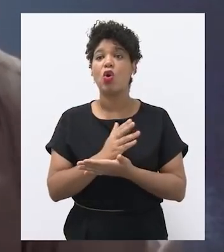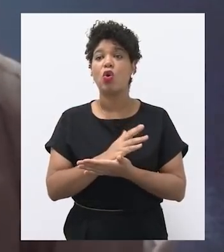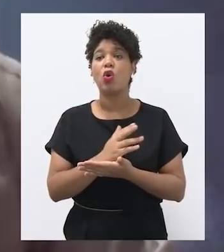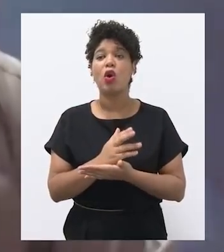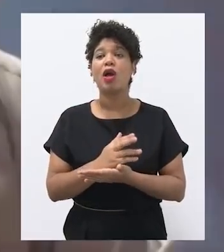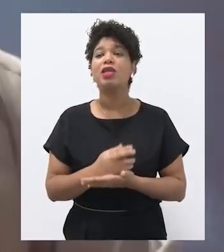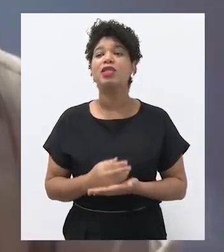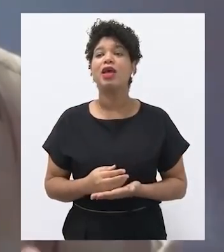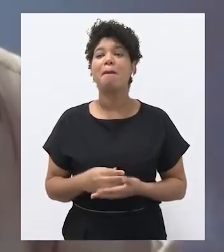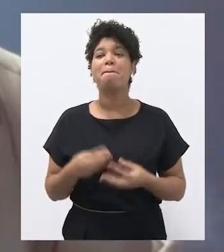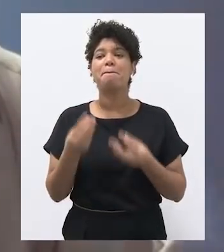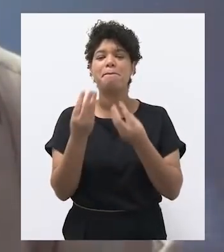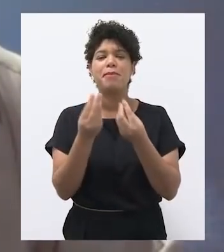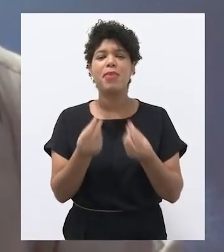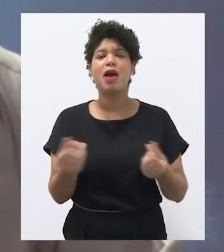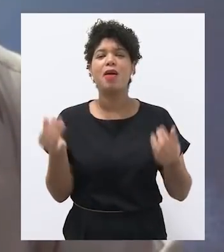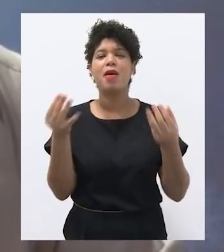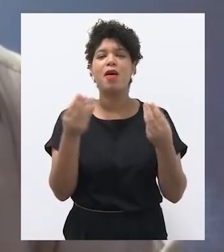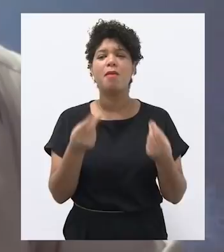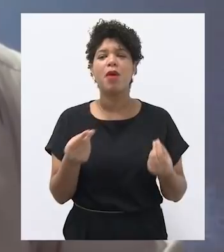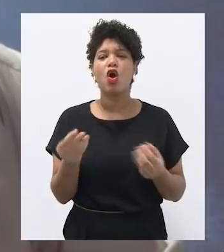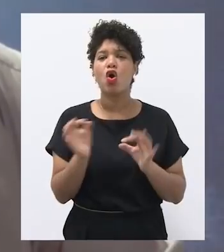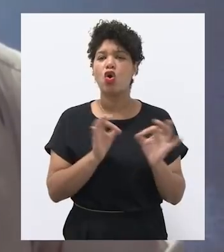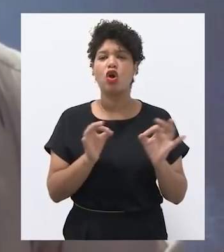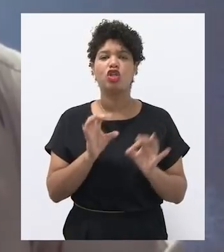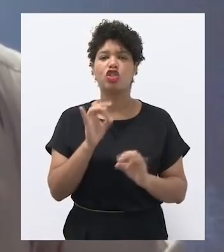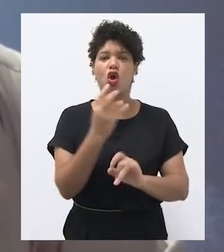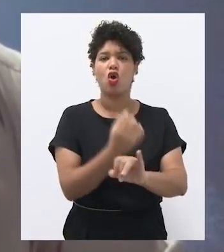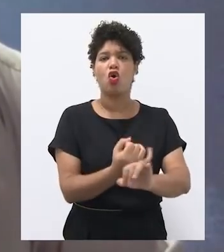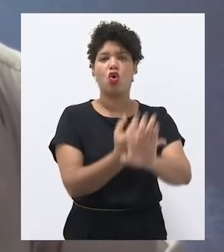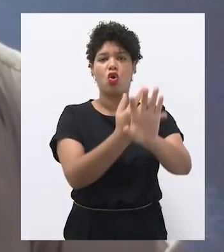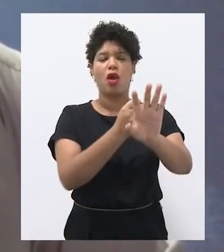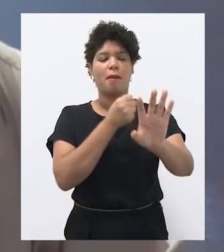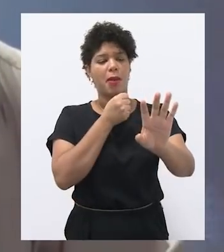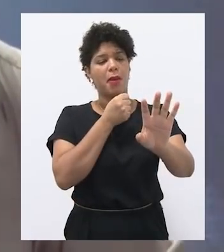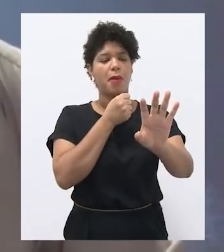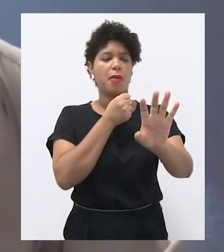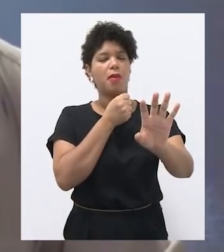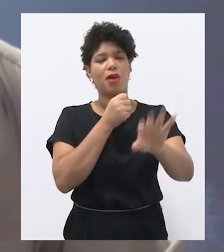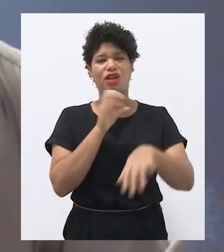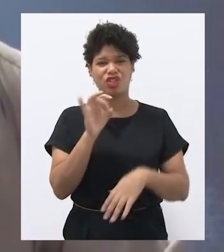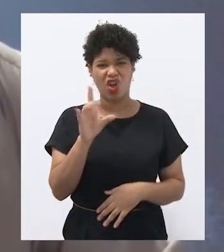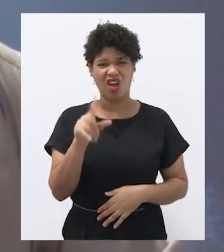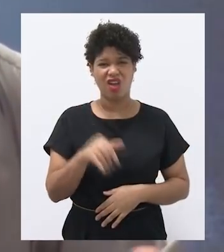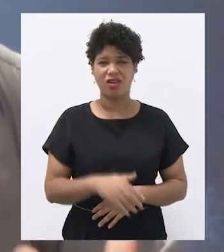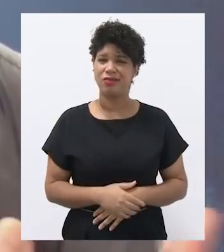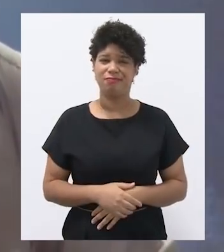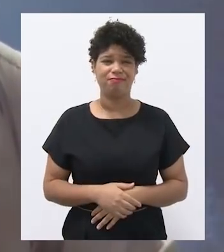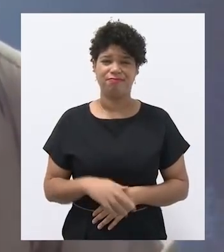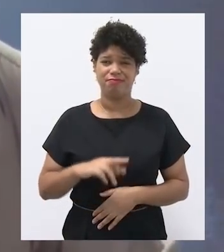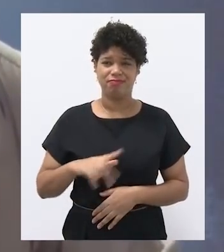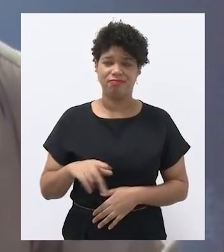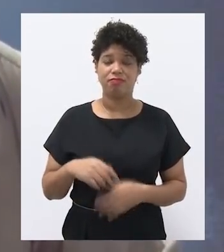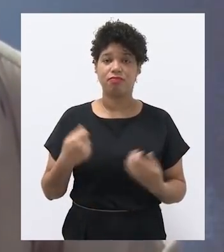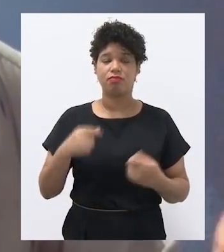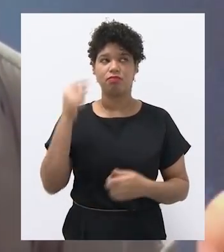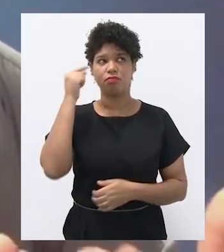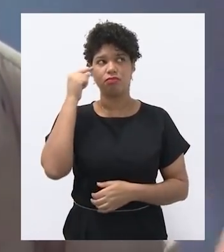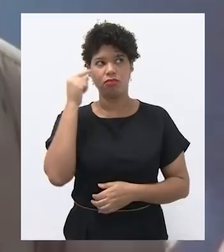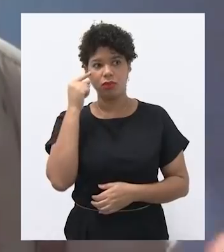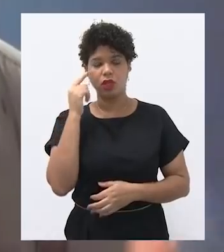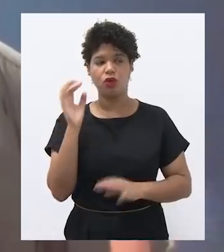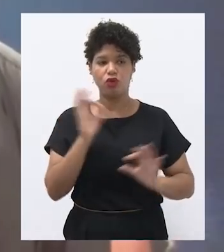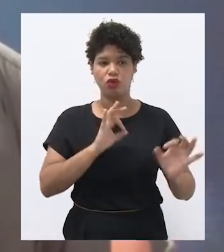muito mais sofisticados do que uma câmera e um microfone. Ela passa por repensar